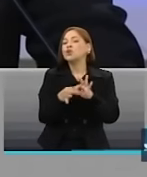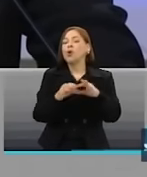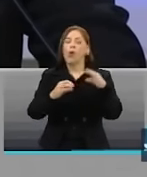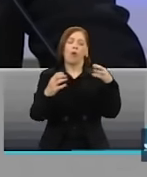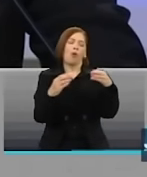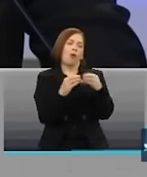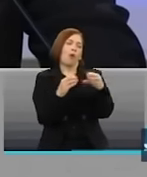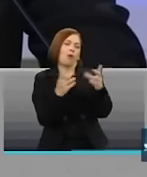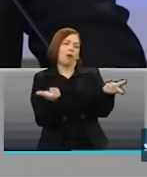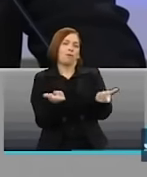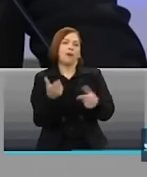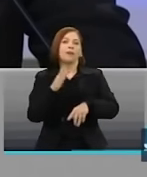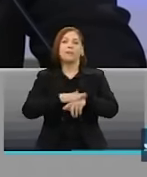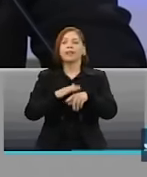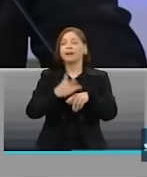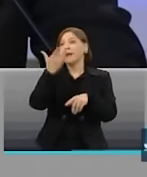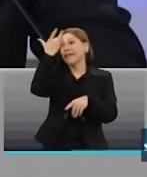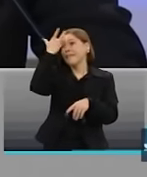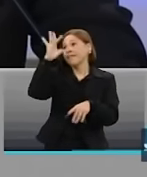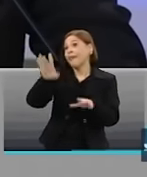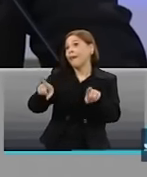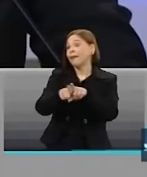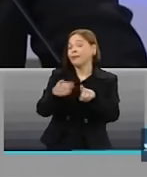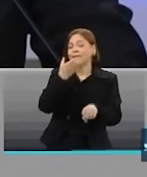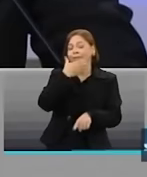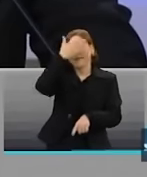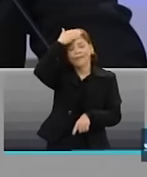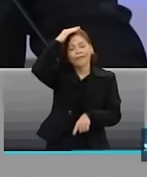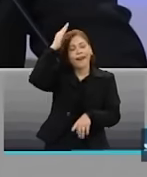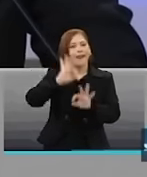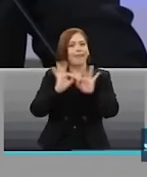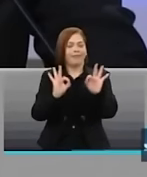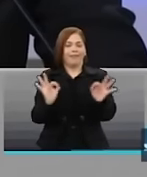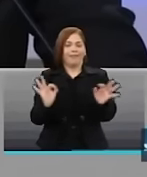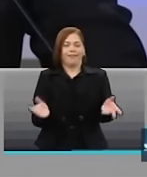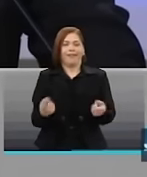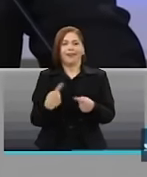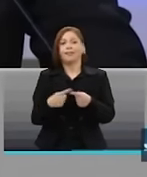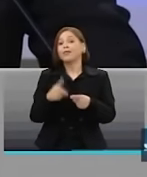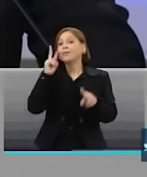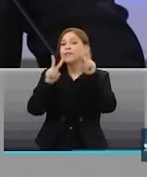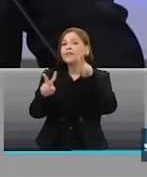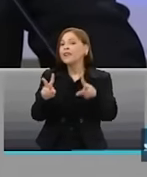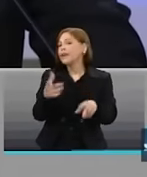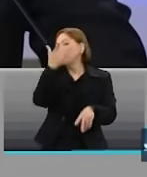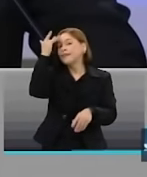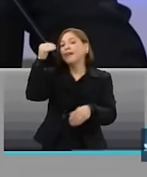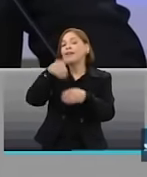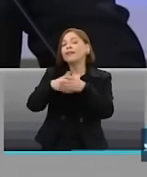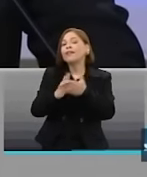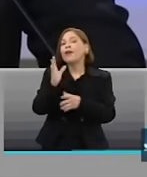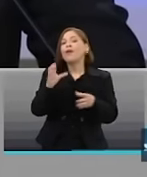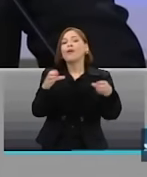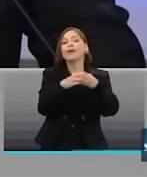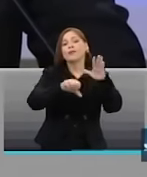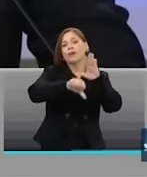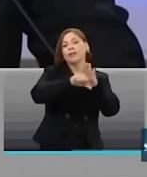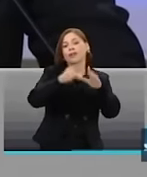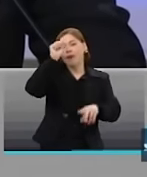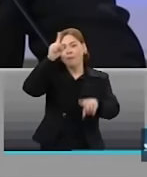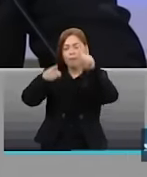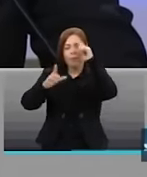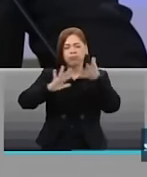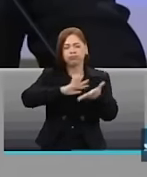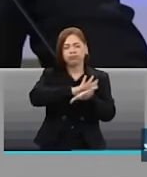crime organizado, mas também não sabe de nada, absolutamente nada. Se você eleger esses caras aí, o crime organizado vai dominar